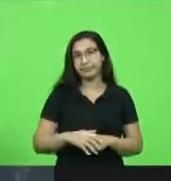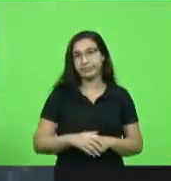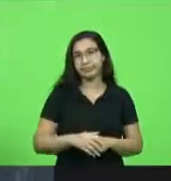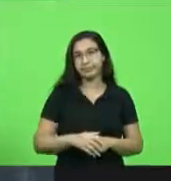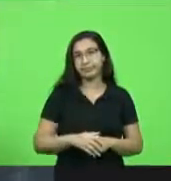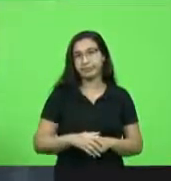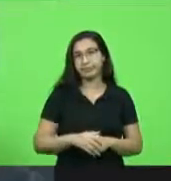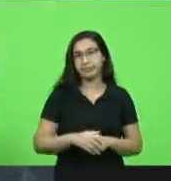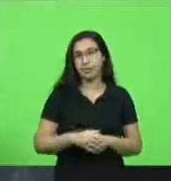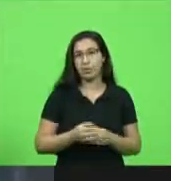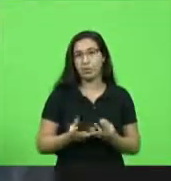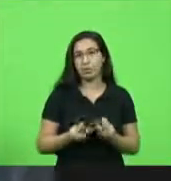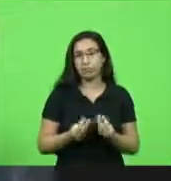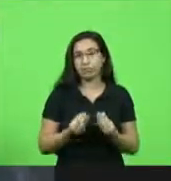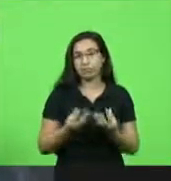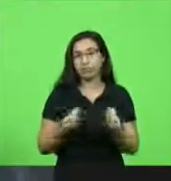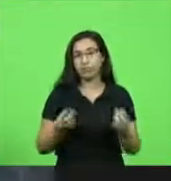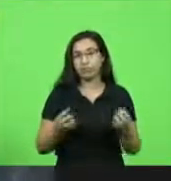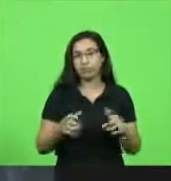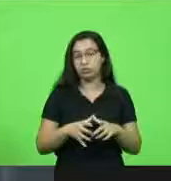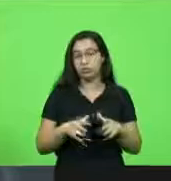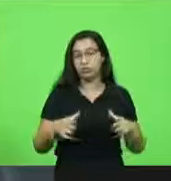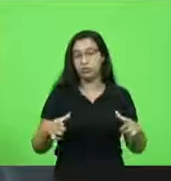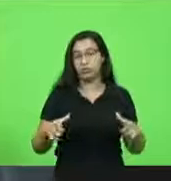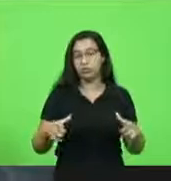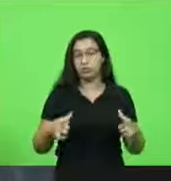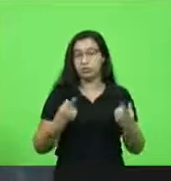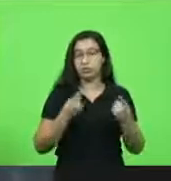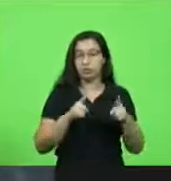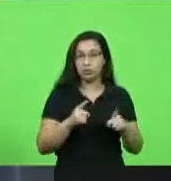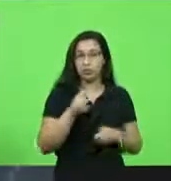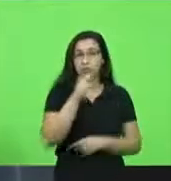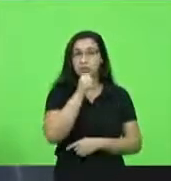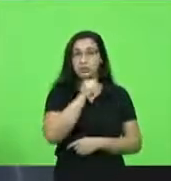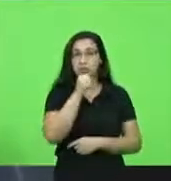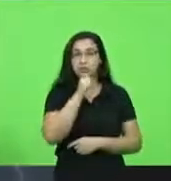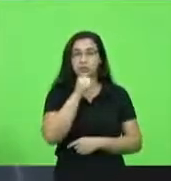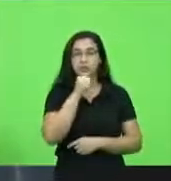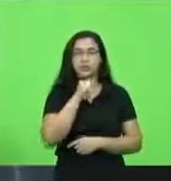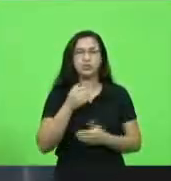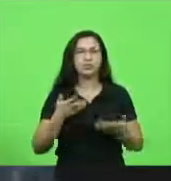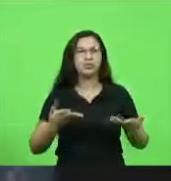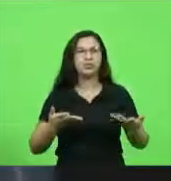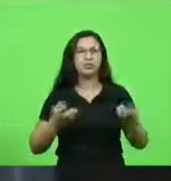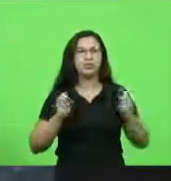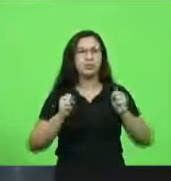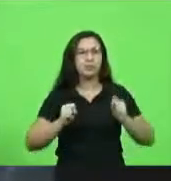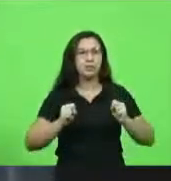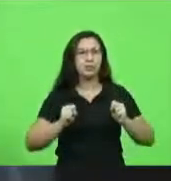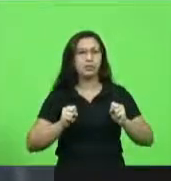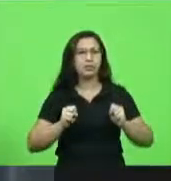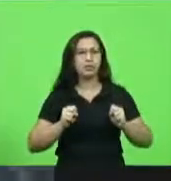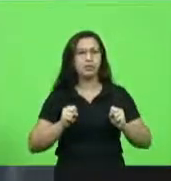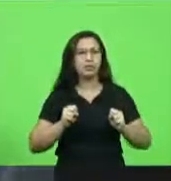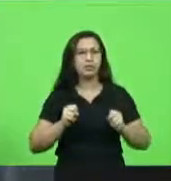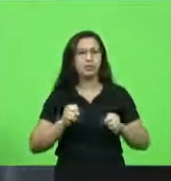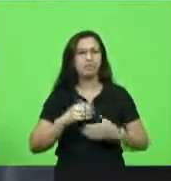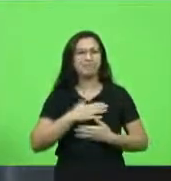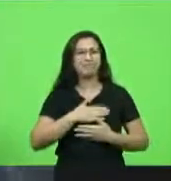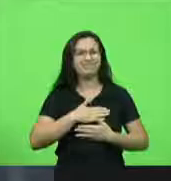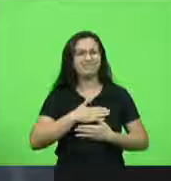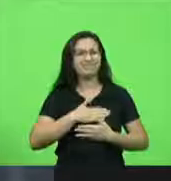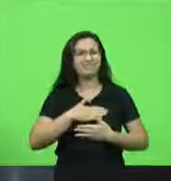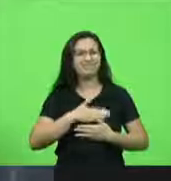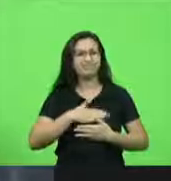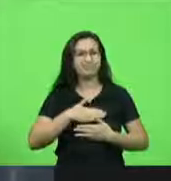estão se multiplicando contra adolescentes, contra idosos, e que a gente possa ter o coração palpitando numa batida